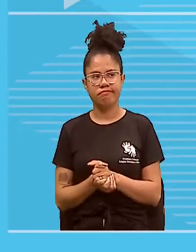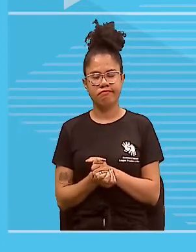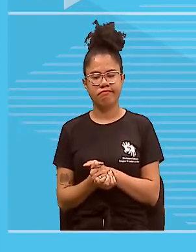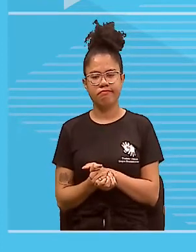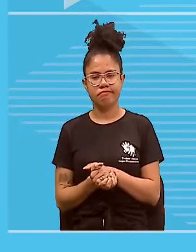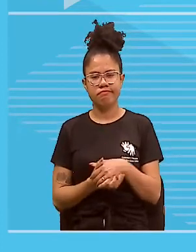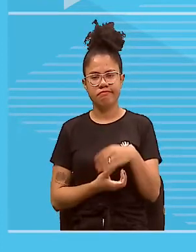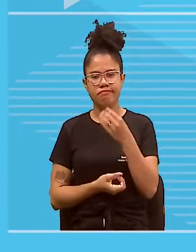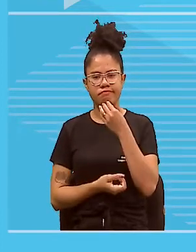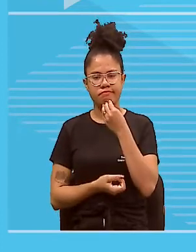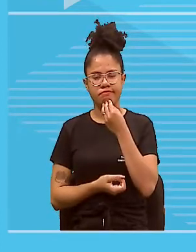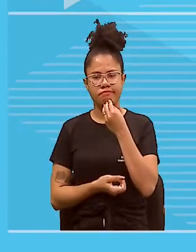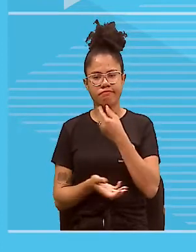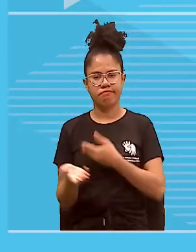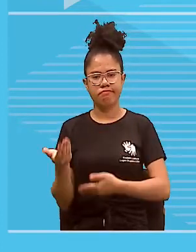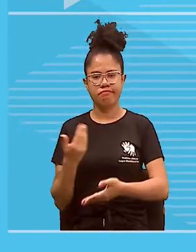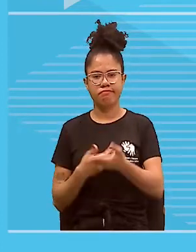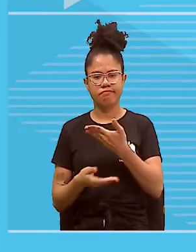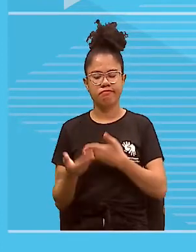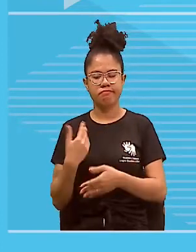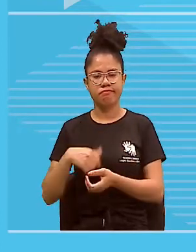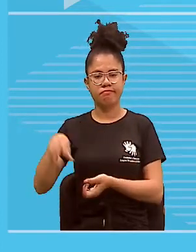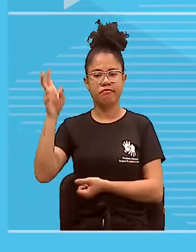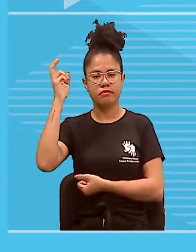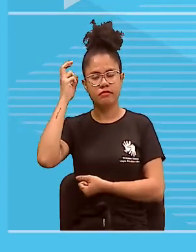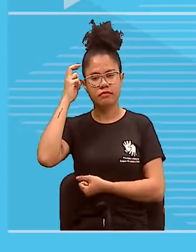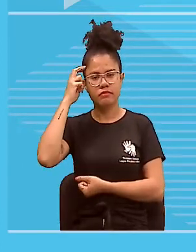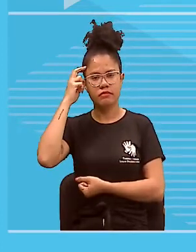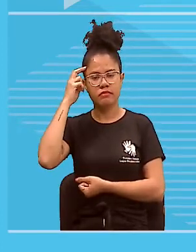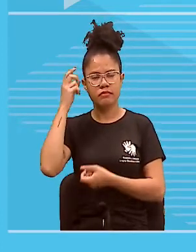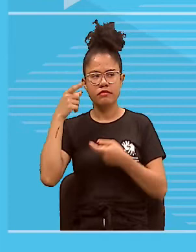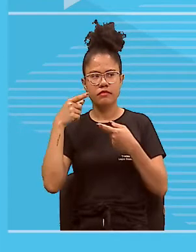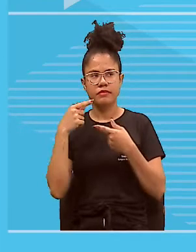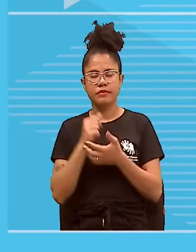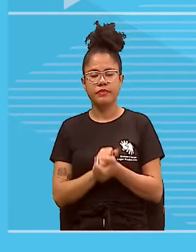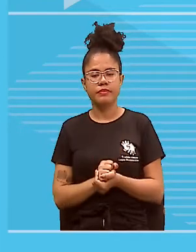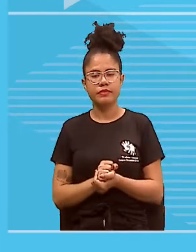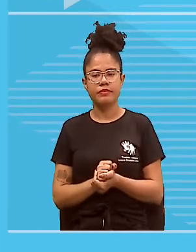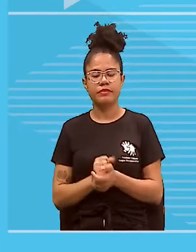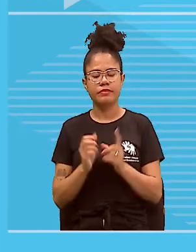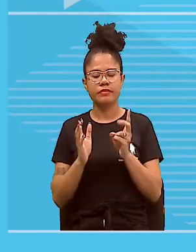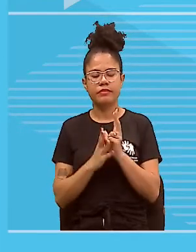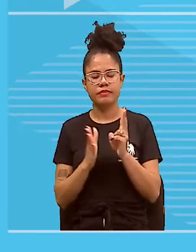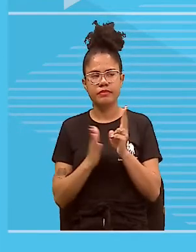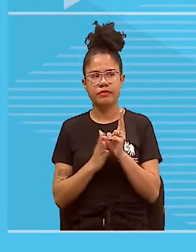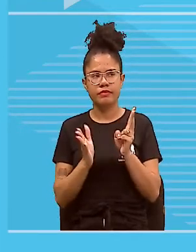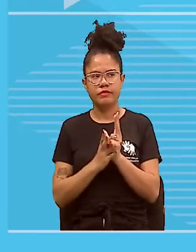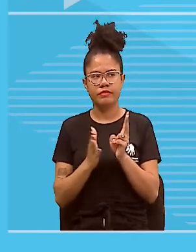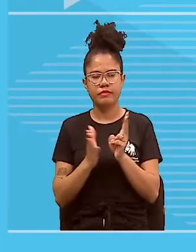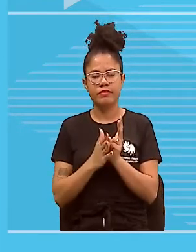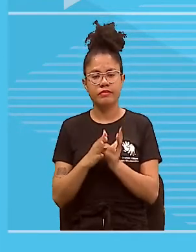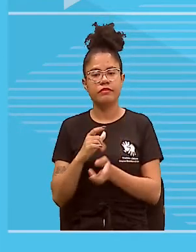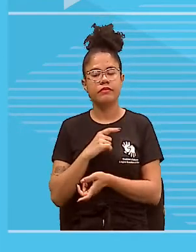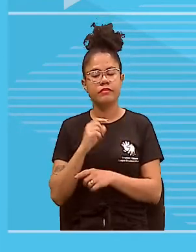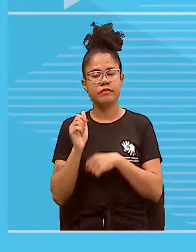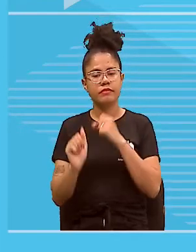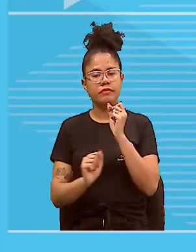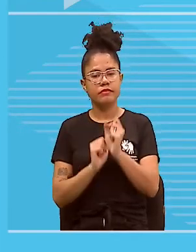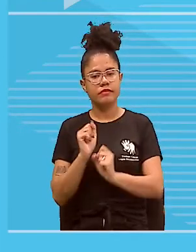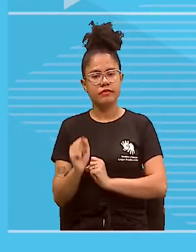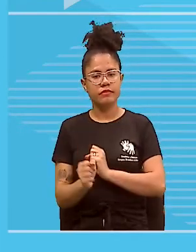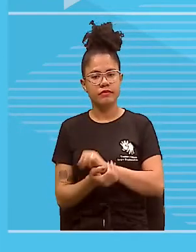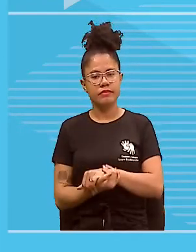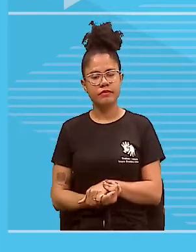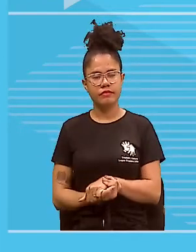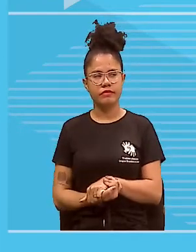americanizando demais a cultura Tupiniquim vai haver muita resistência a essa influência